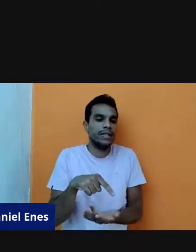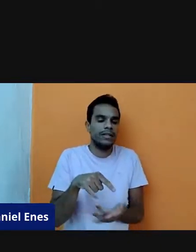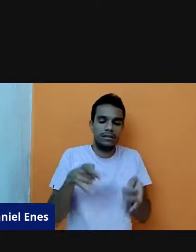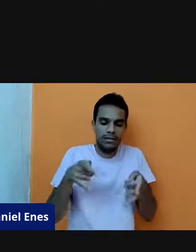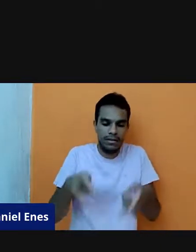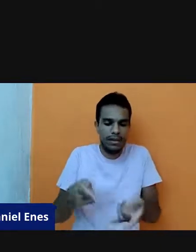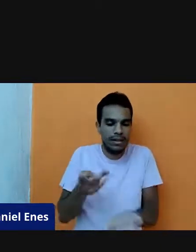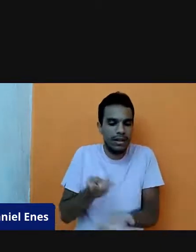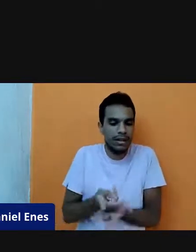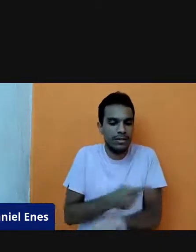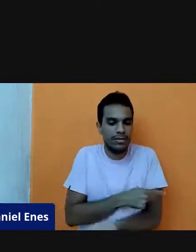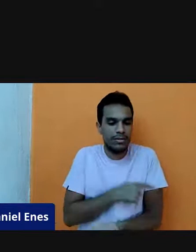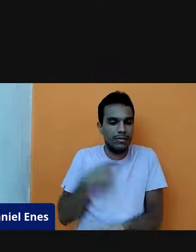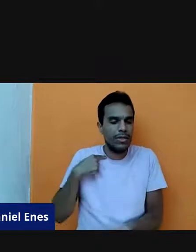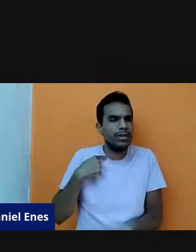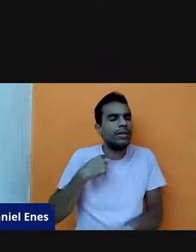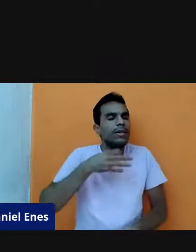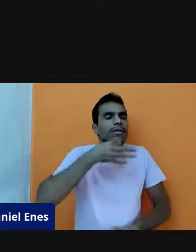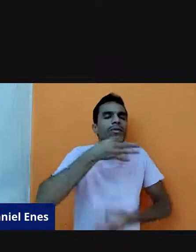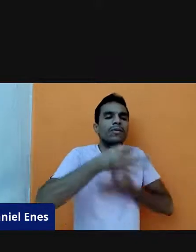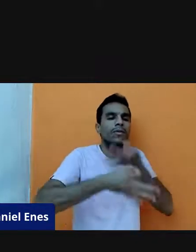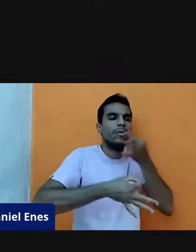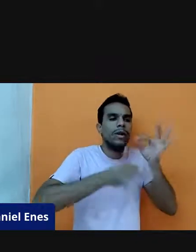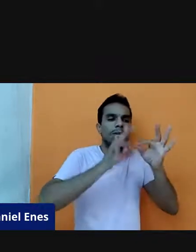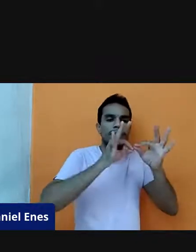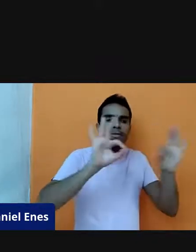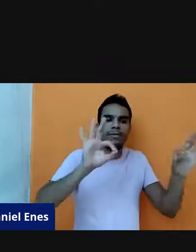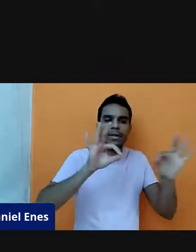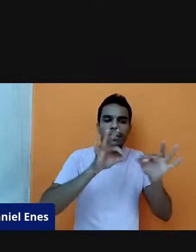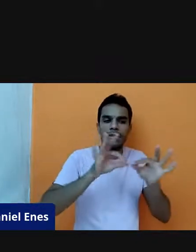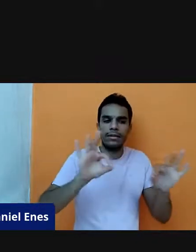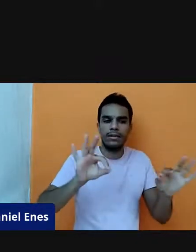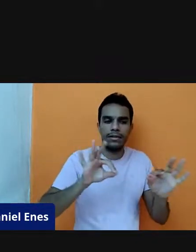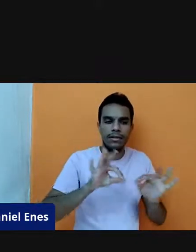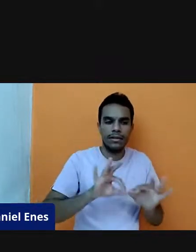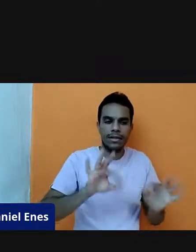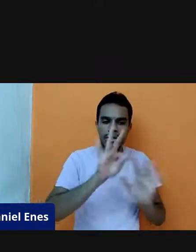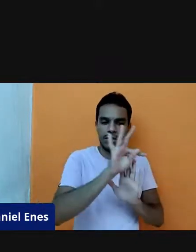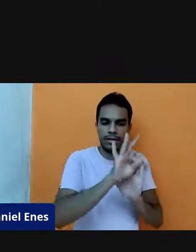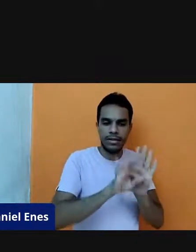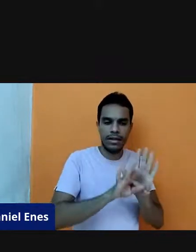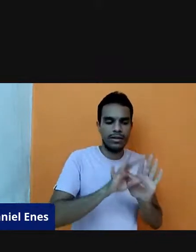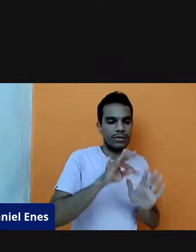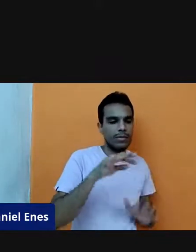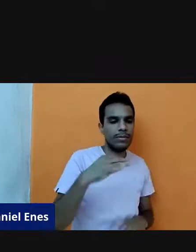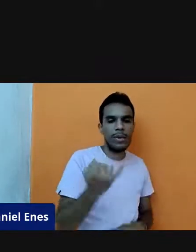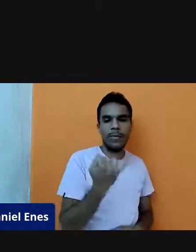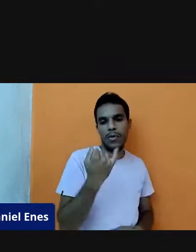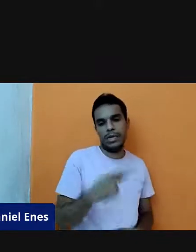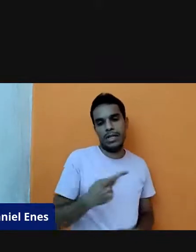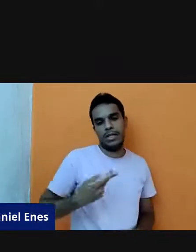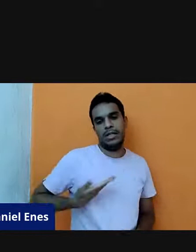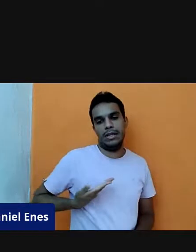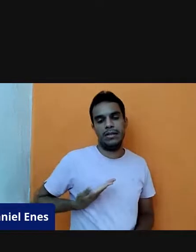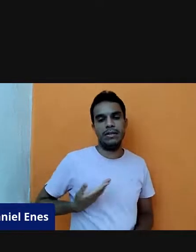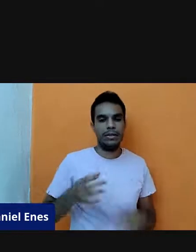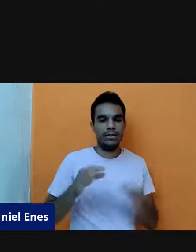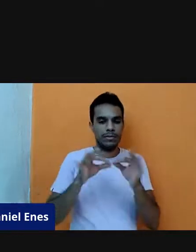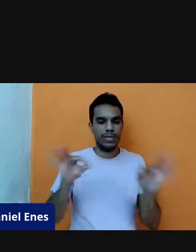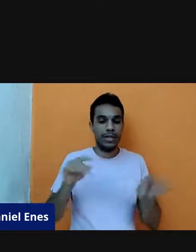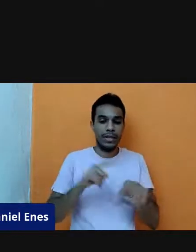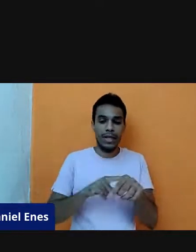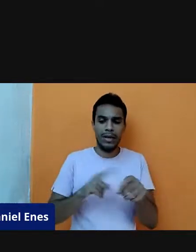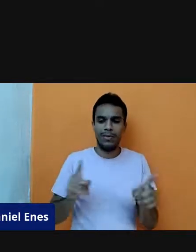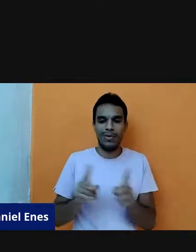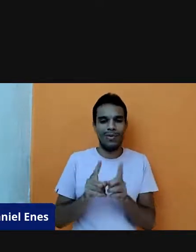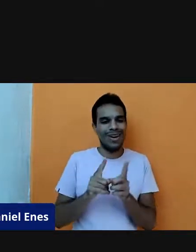morte, ela ditava frases e trechos para uma grande amiga. E aí eu tenho aqui um trechinho, meu tempo está quase estourando,